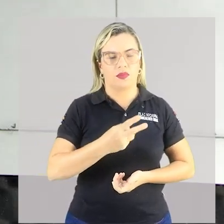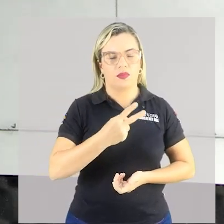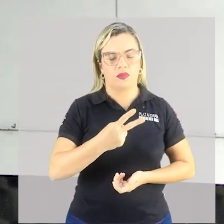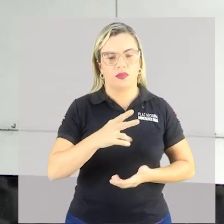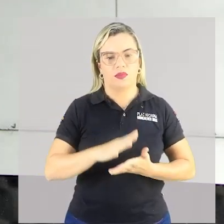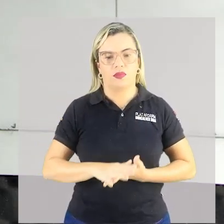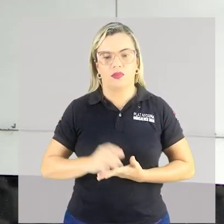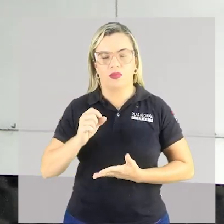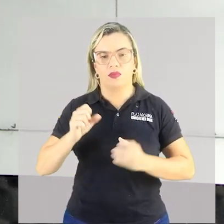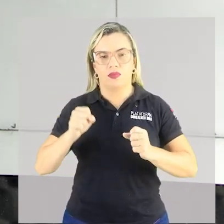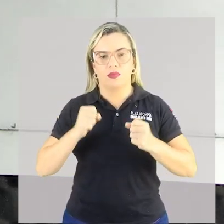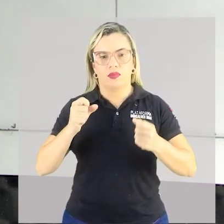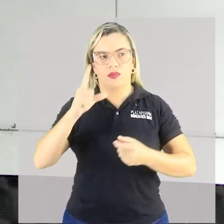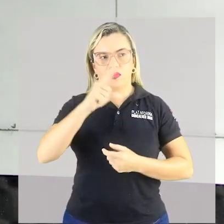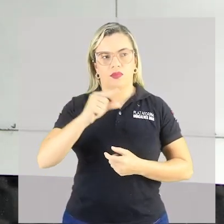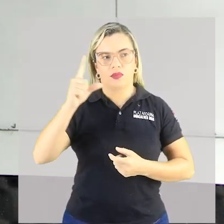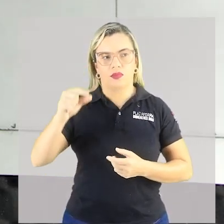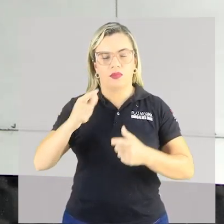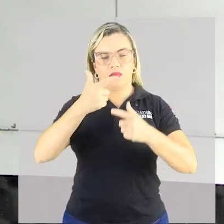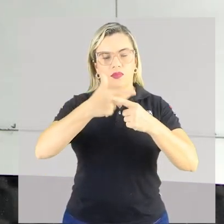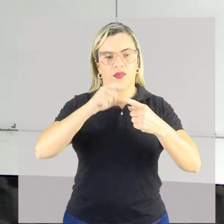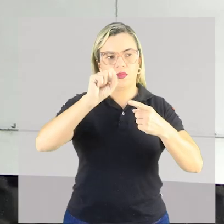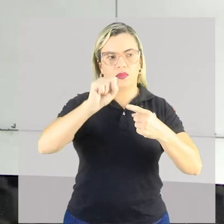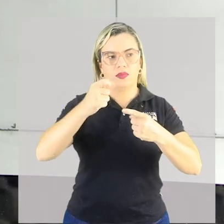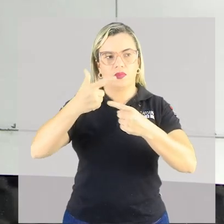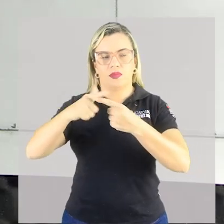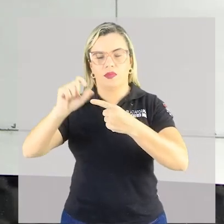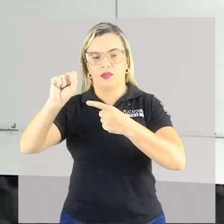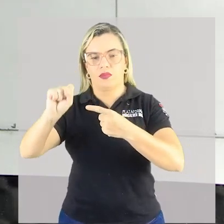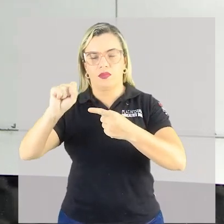8. Eu posso simplificar aqui por 8 e